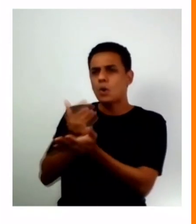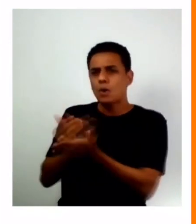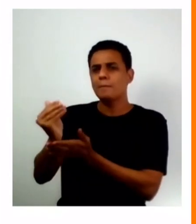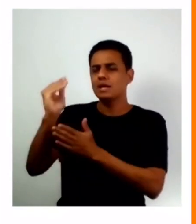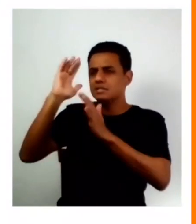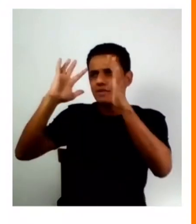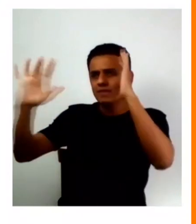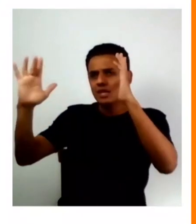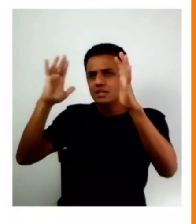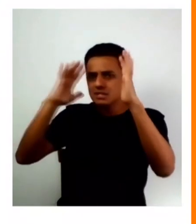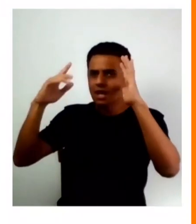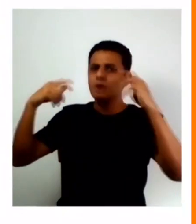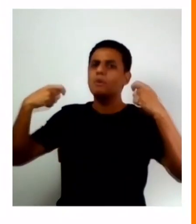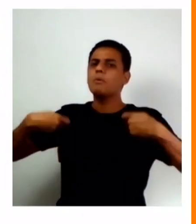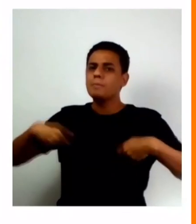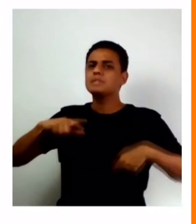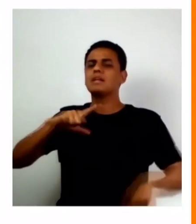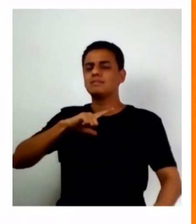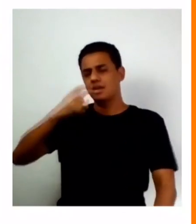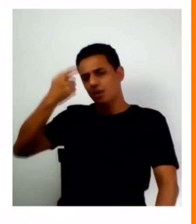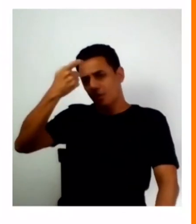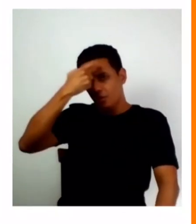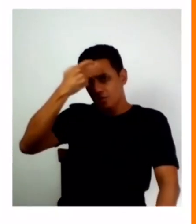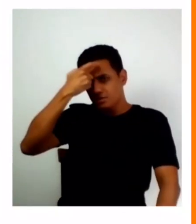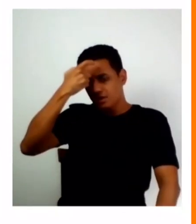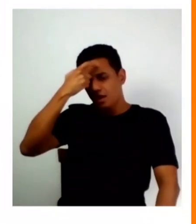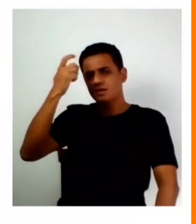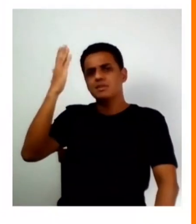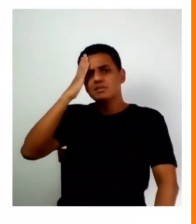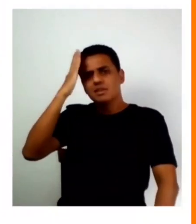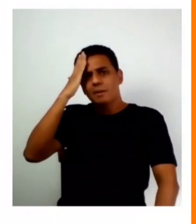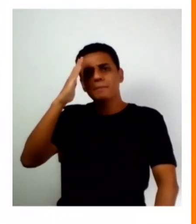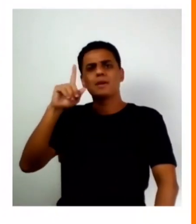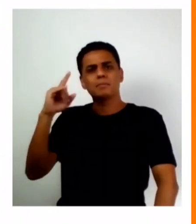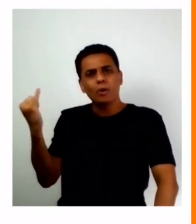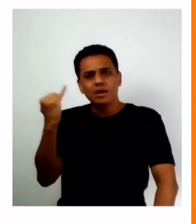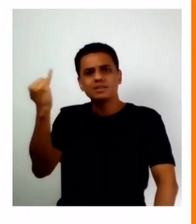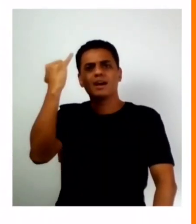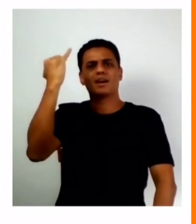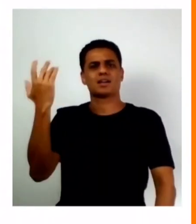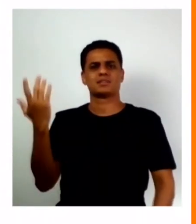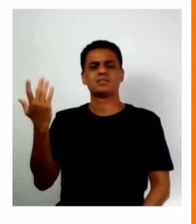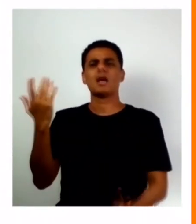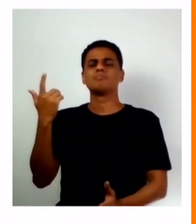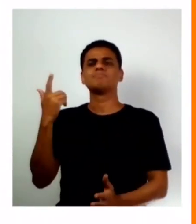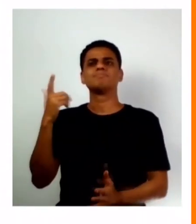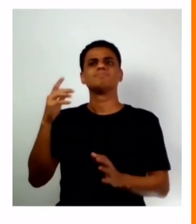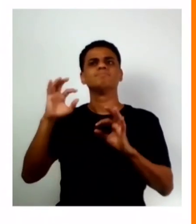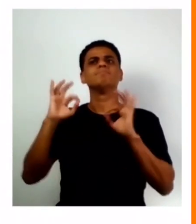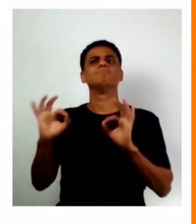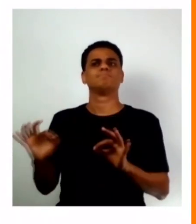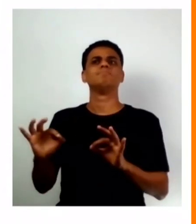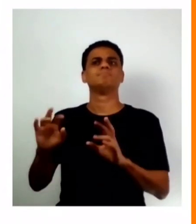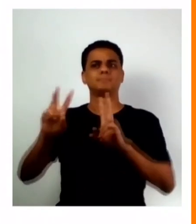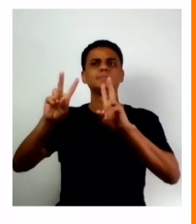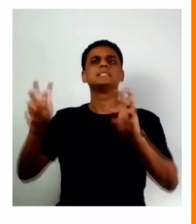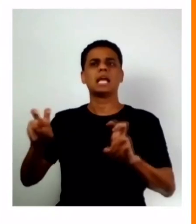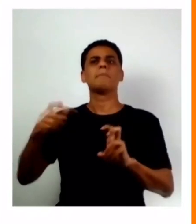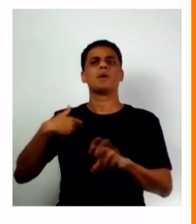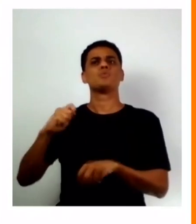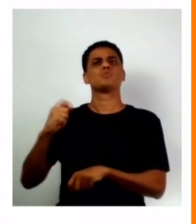consciência da importância e se posicionem como profissionales e,